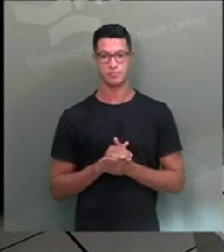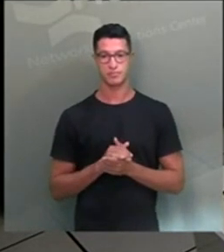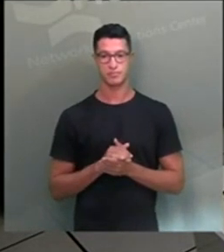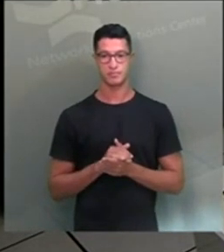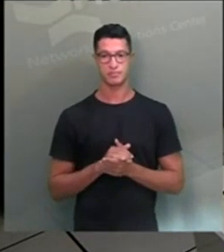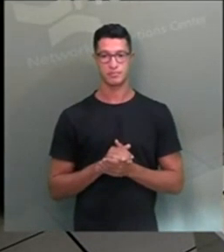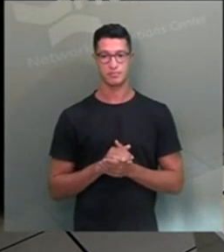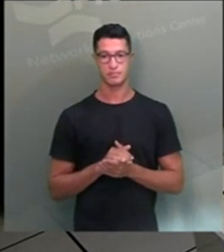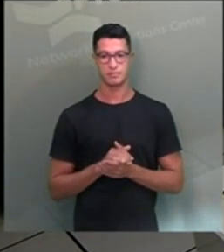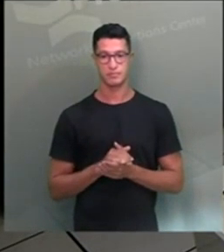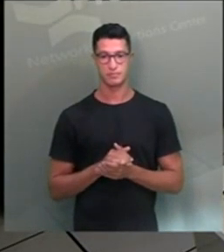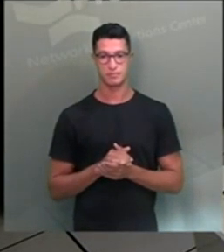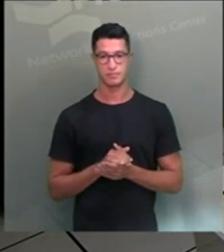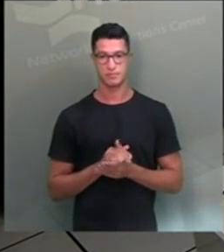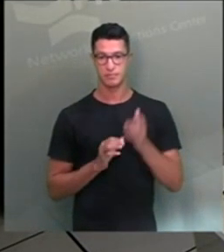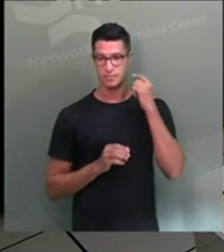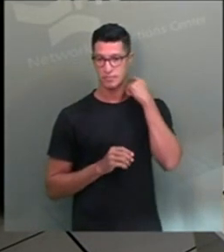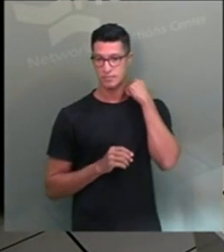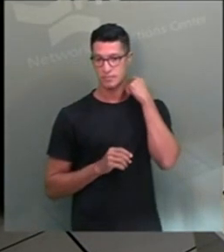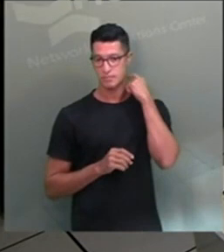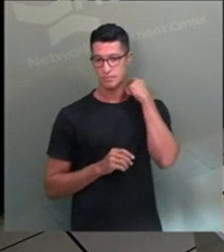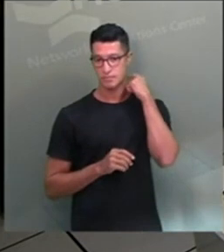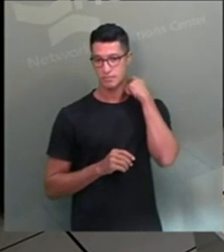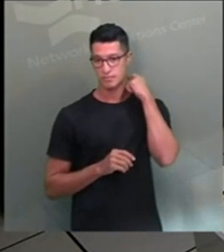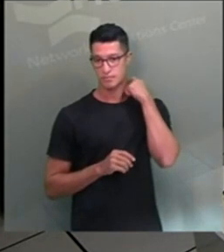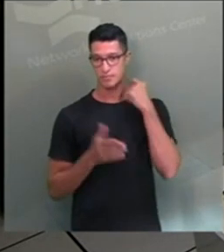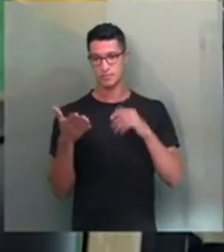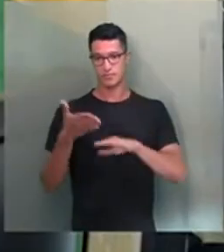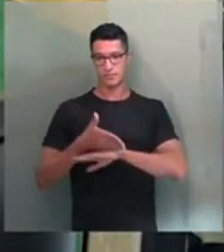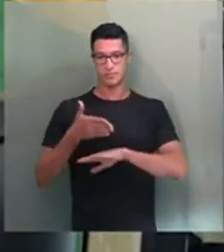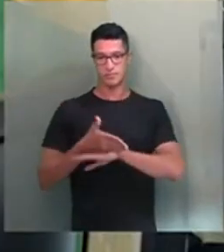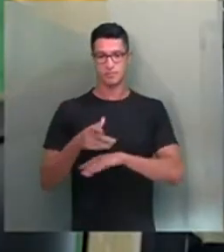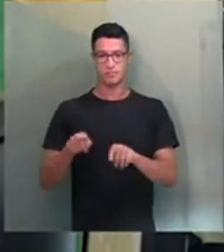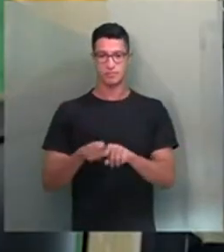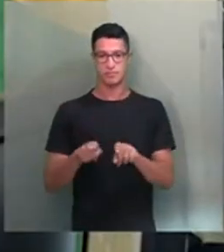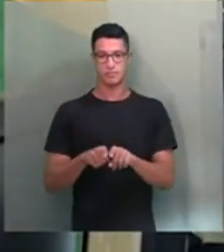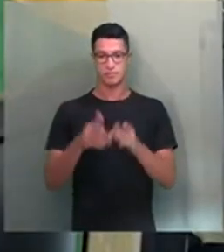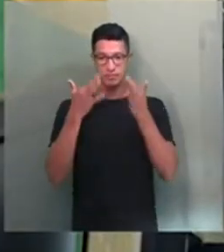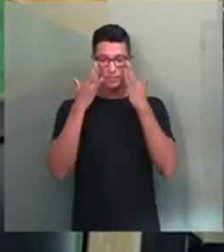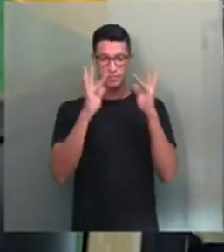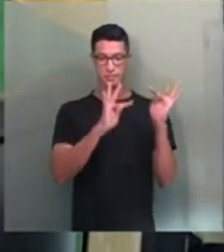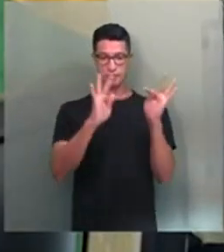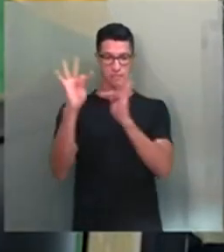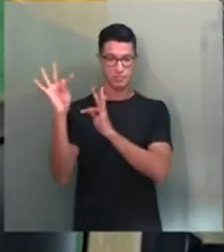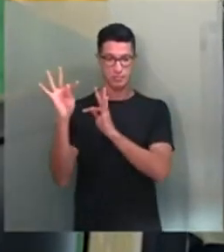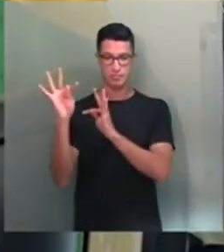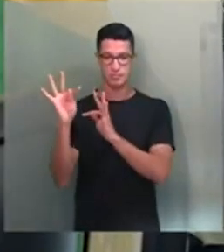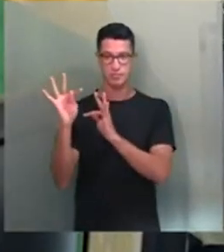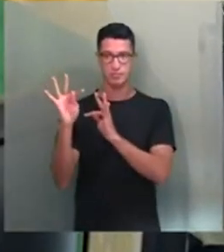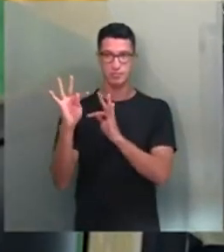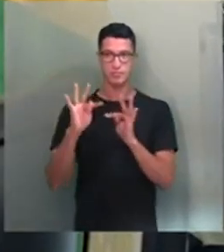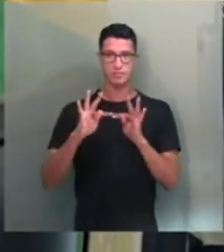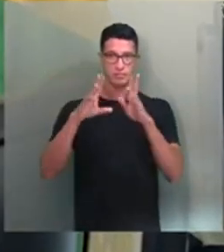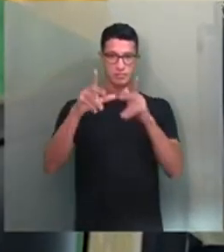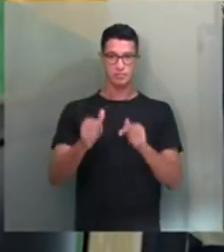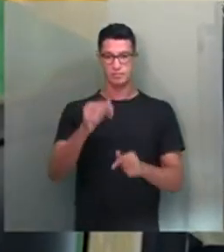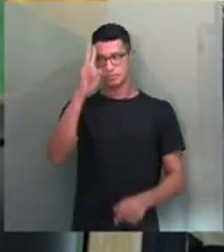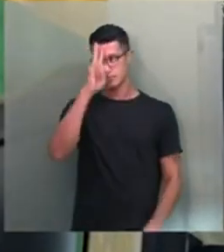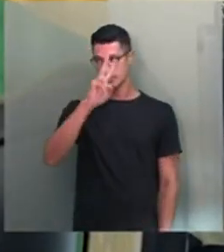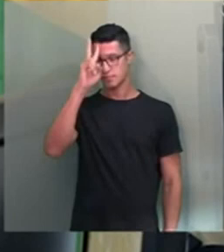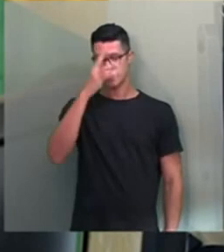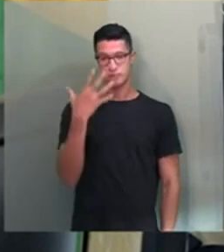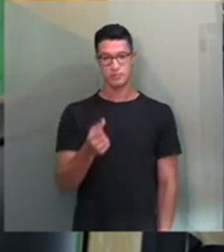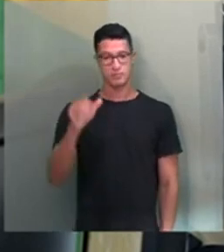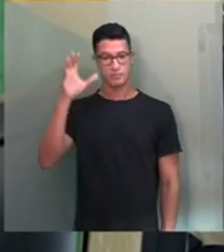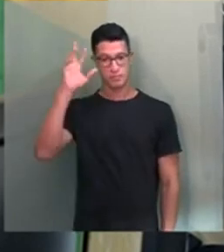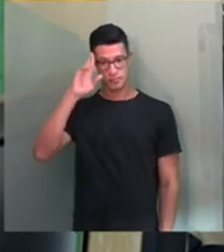Muito obrigado pelo vídeo. Ele que participou também foi testemunha de toda essa história. Vamos ouvir o